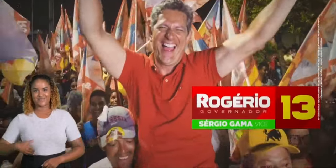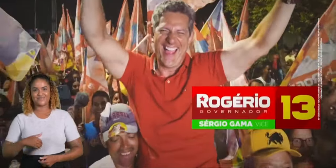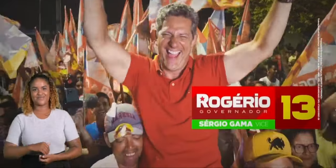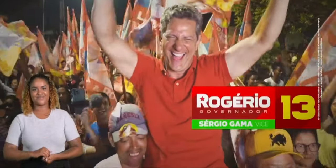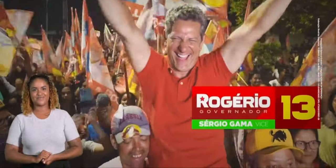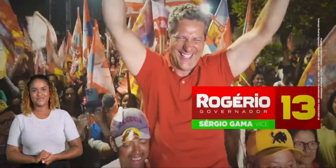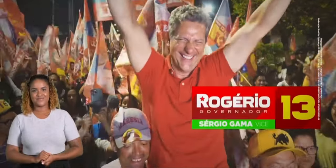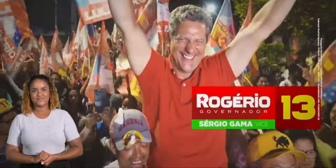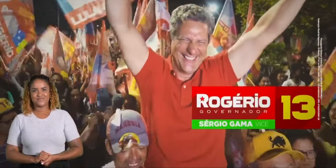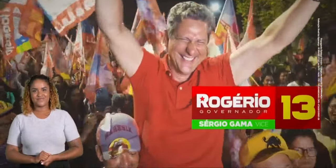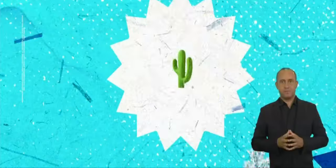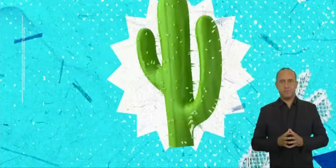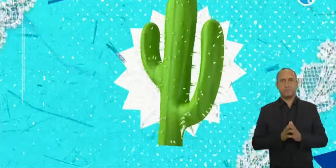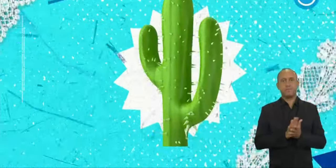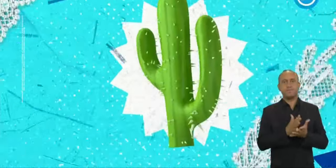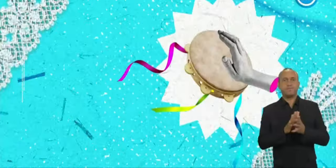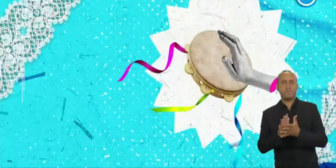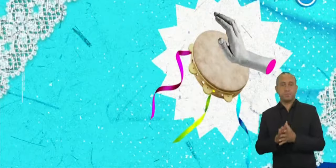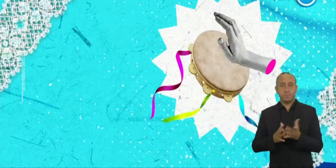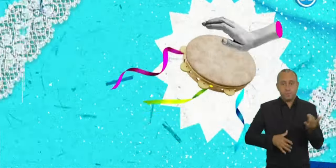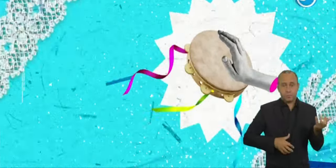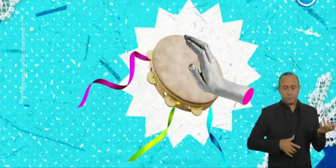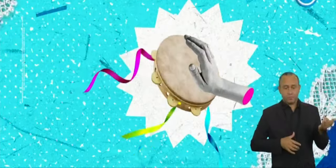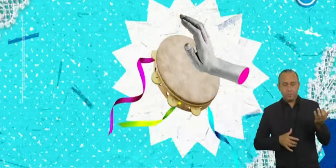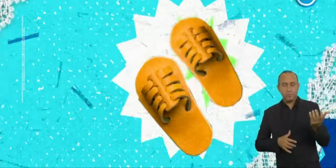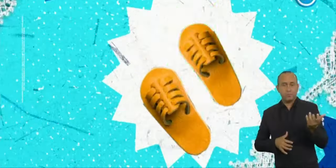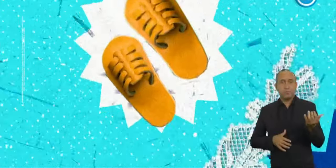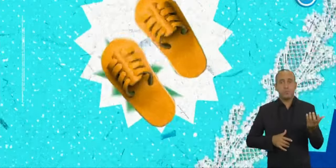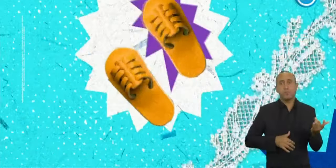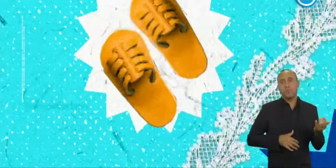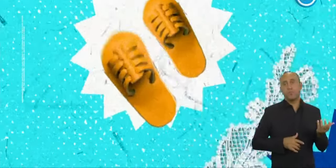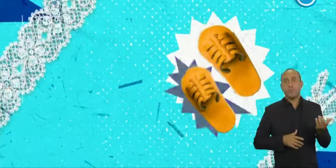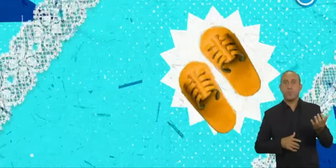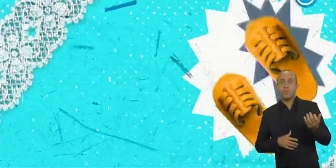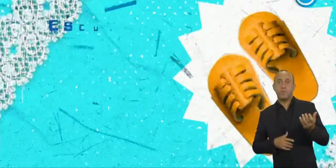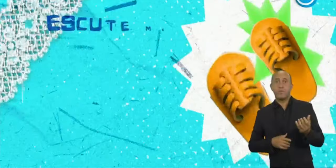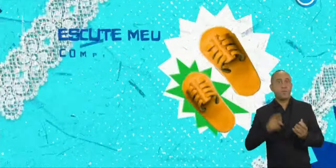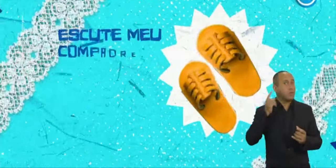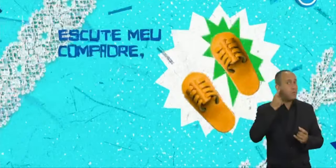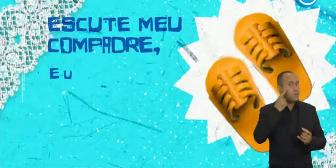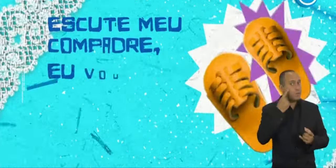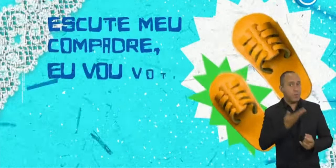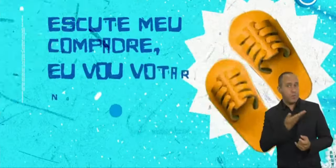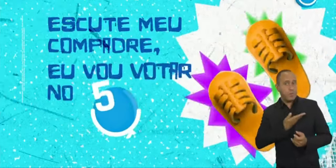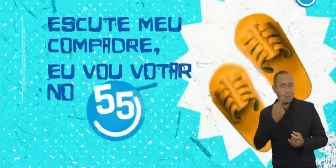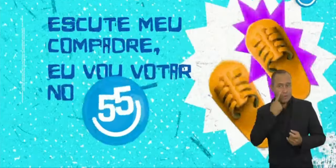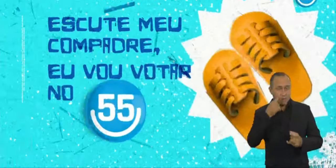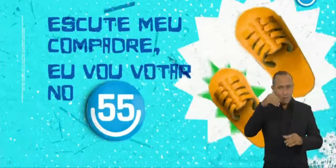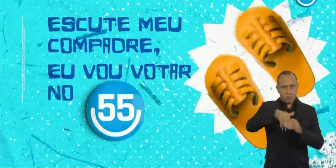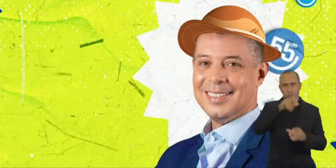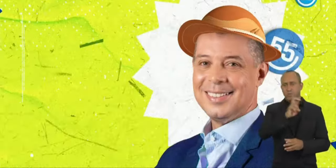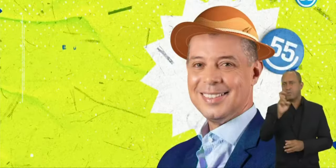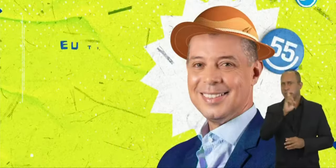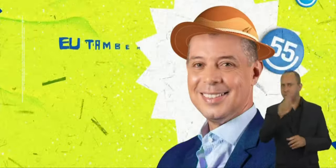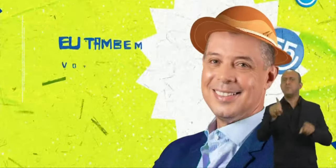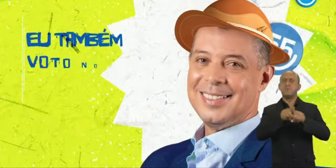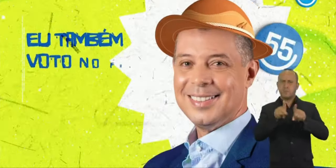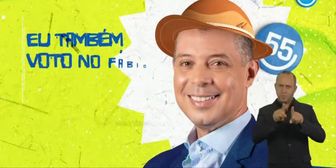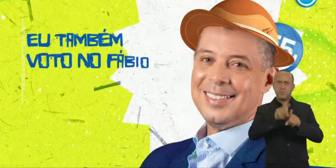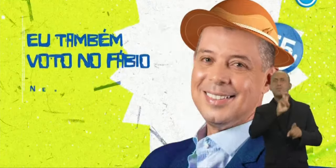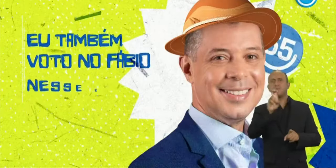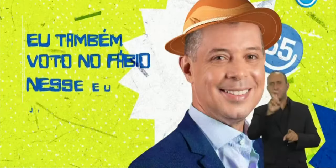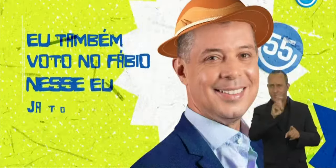governar. Rogério 13! Escute meu compadre, eu vou votar do 5-5.